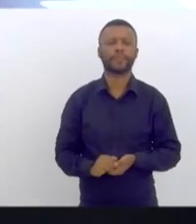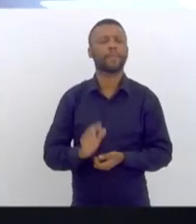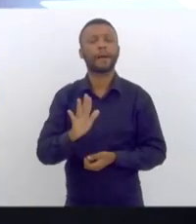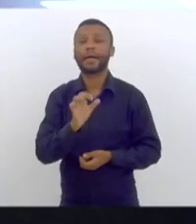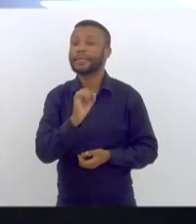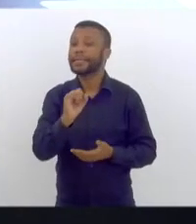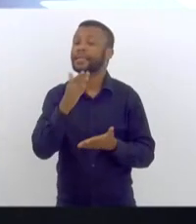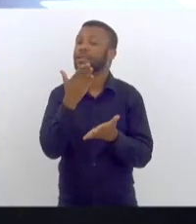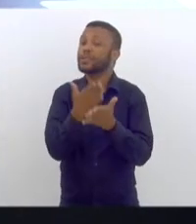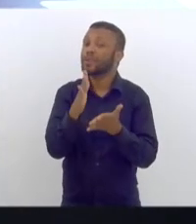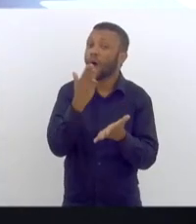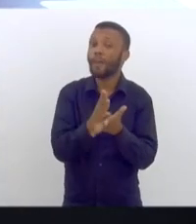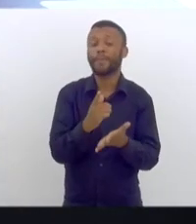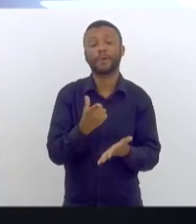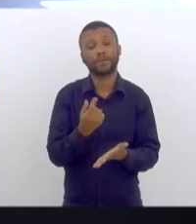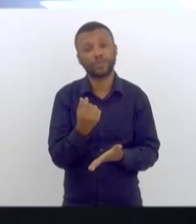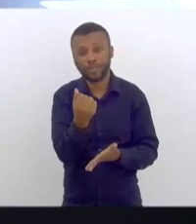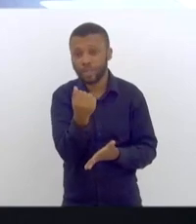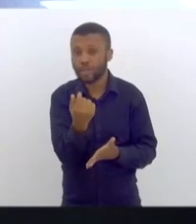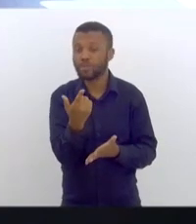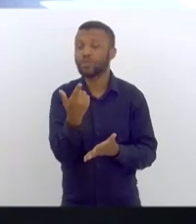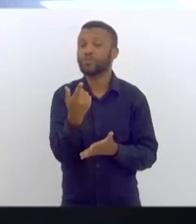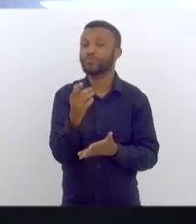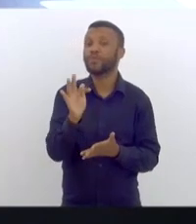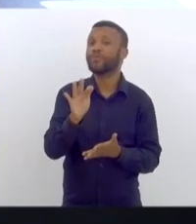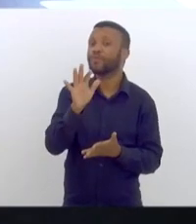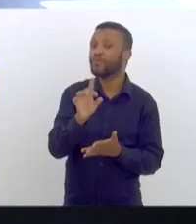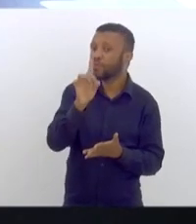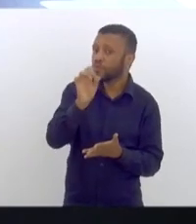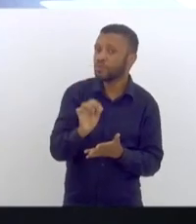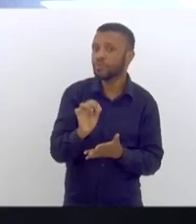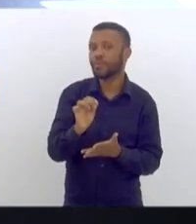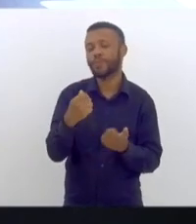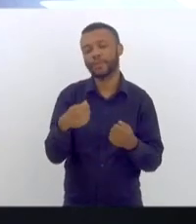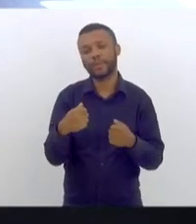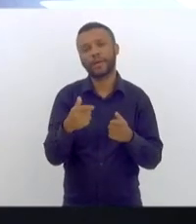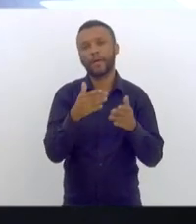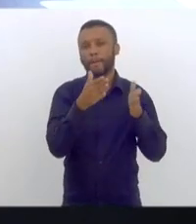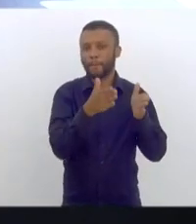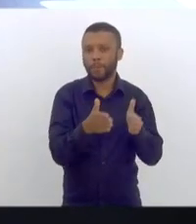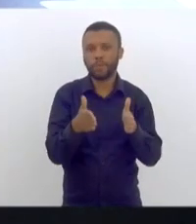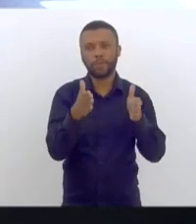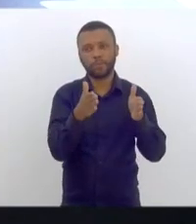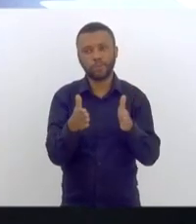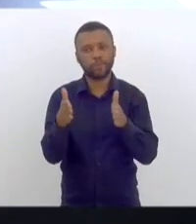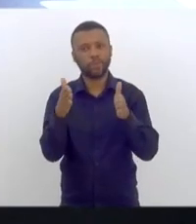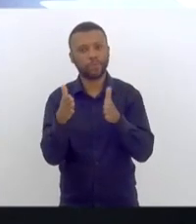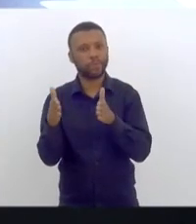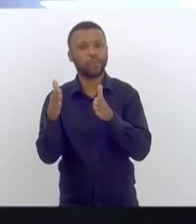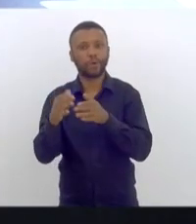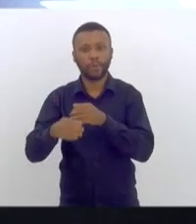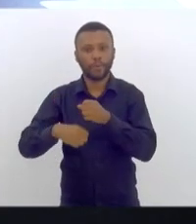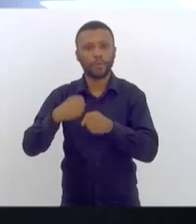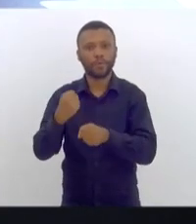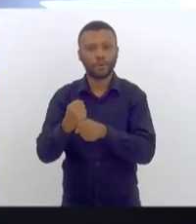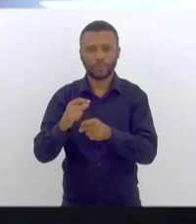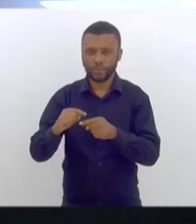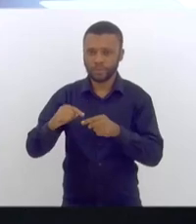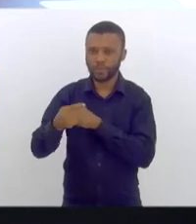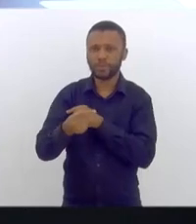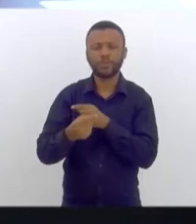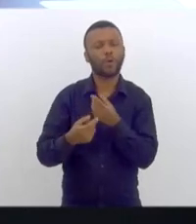sobra dinheiro do fundo esse tem que passar para ficar no mesmo fundo para o ano seguinte Por que que tem